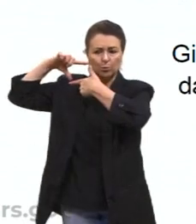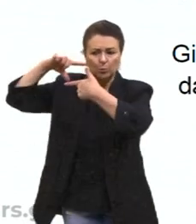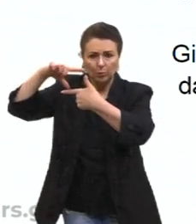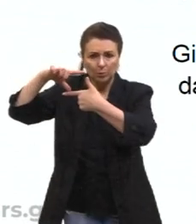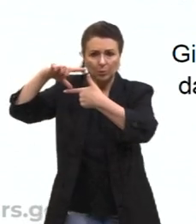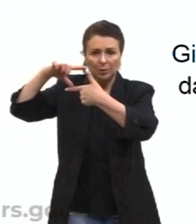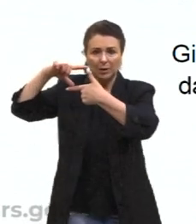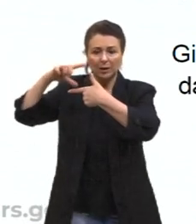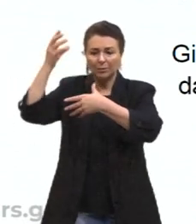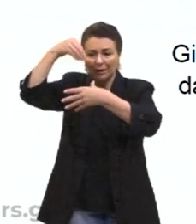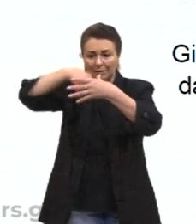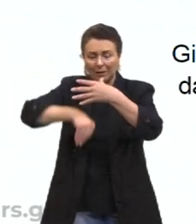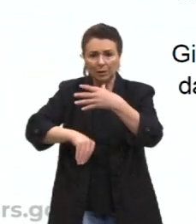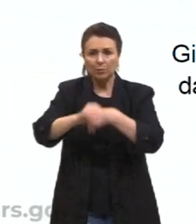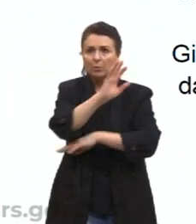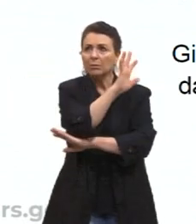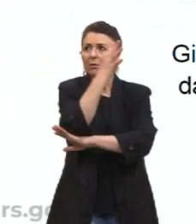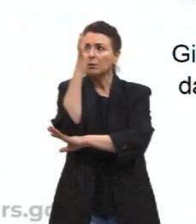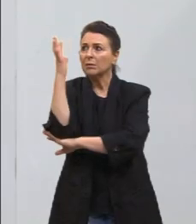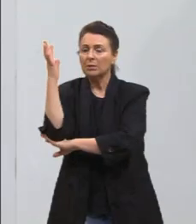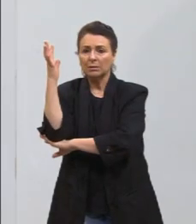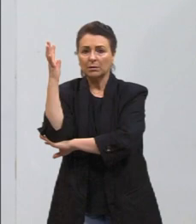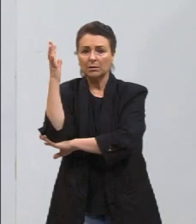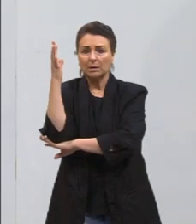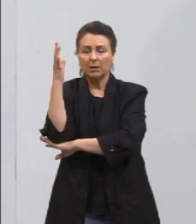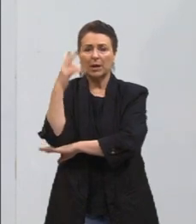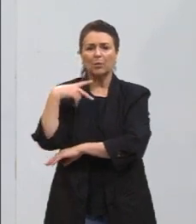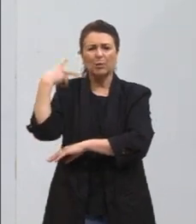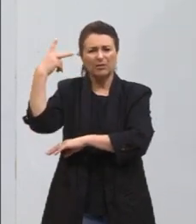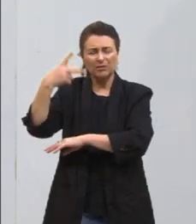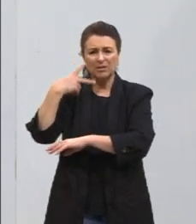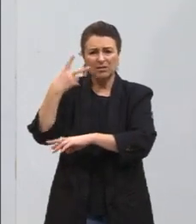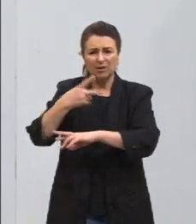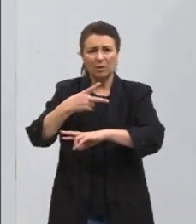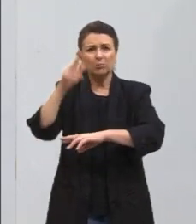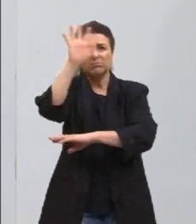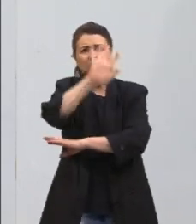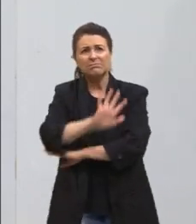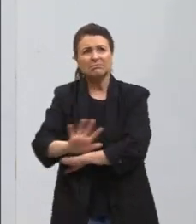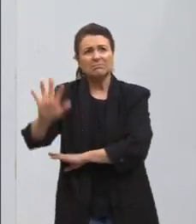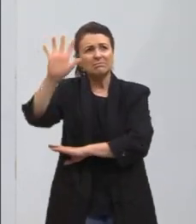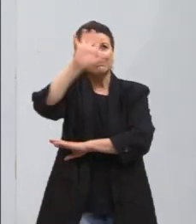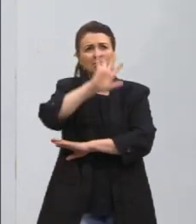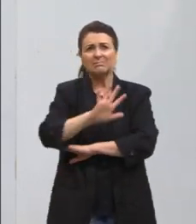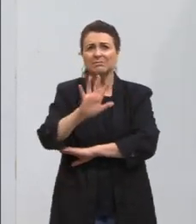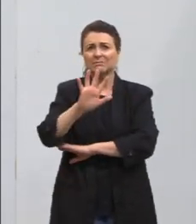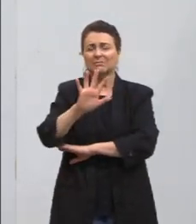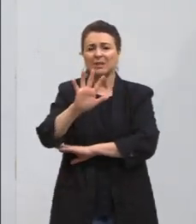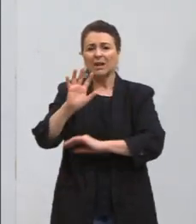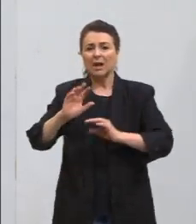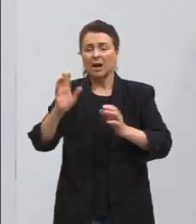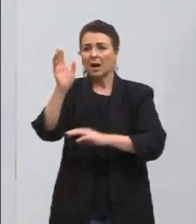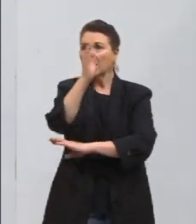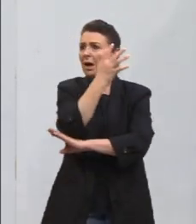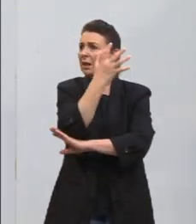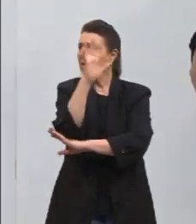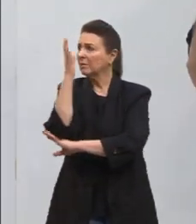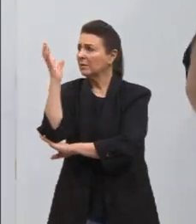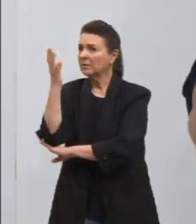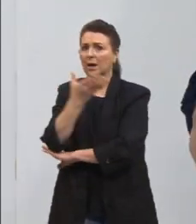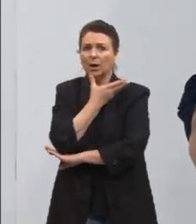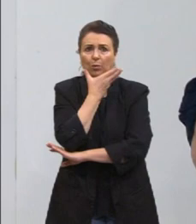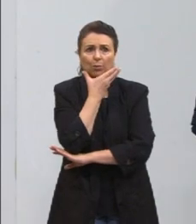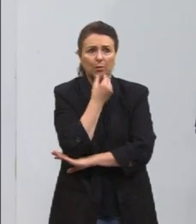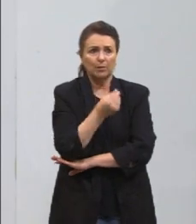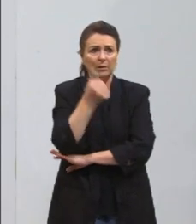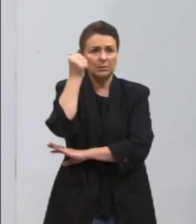não se reconhece nesse nessa visão holística como você falava está tudo interligado a natureza está interligado qualquer cadeia que